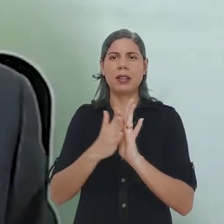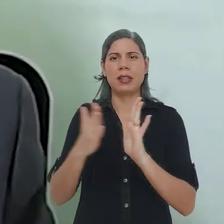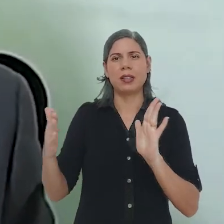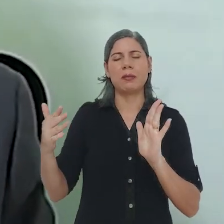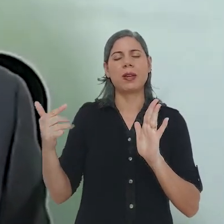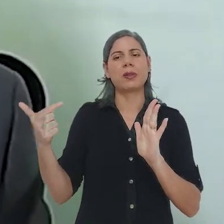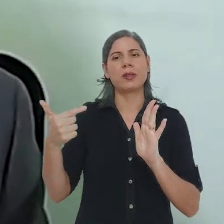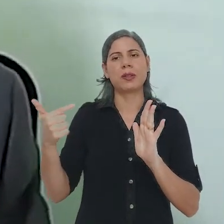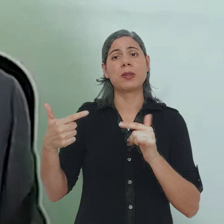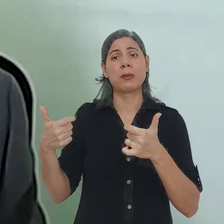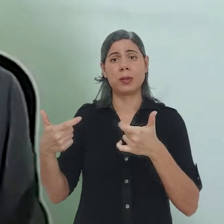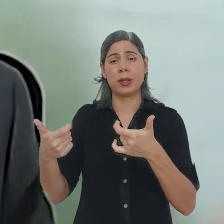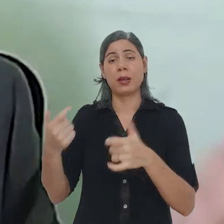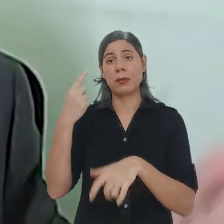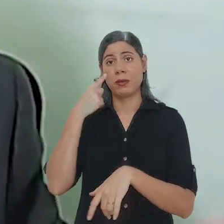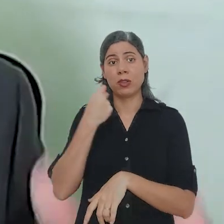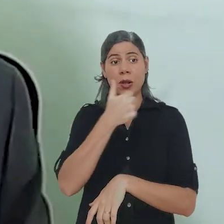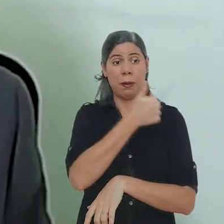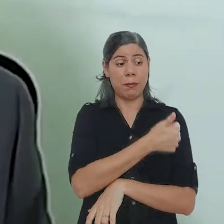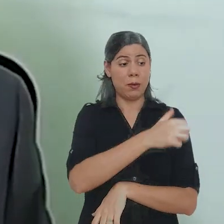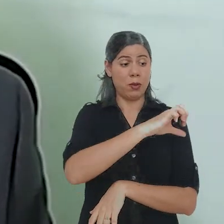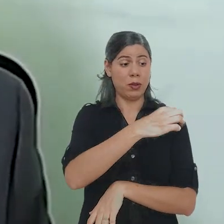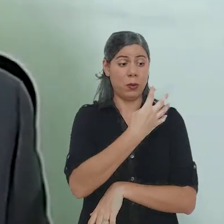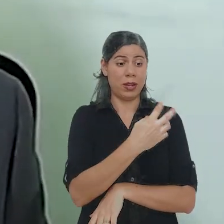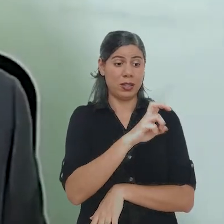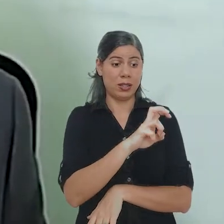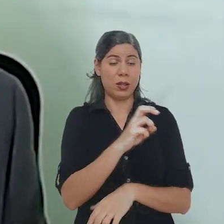da Segunda Guerra Mundial, porque, veja, de